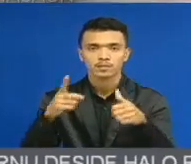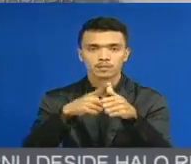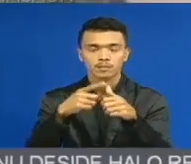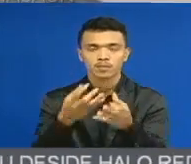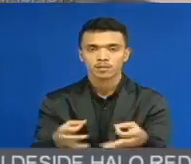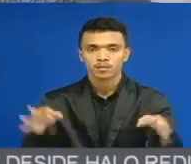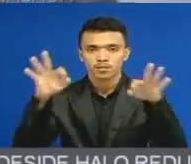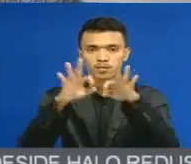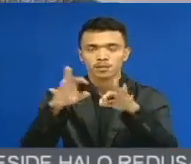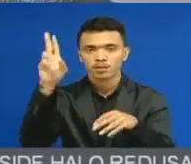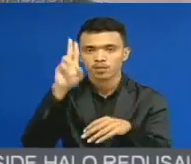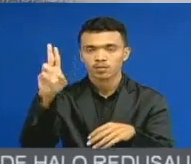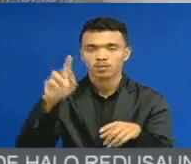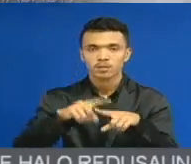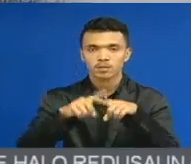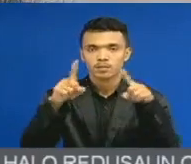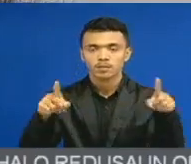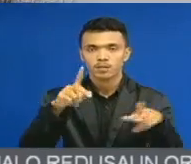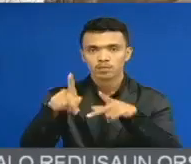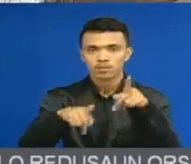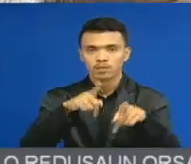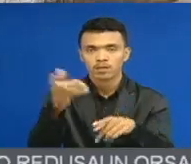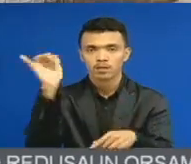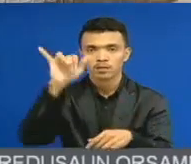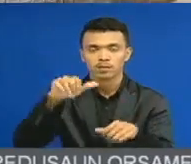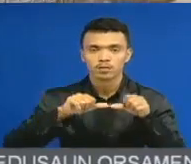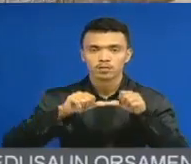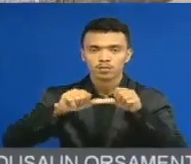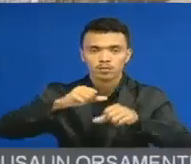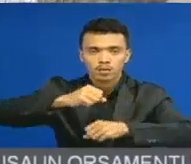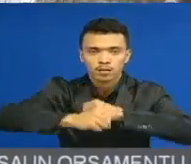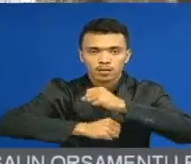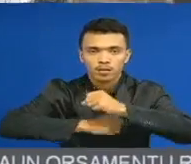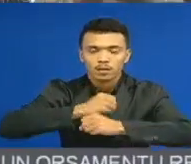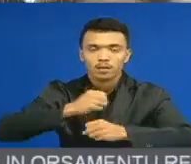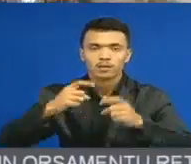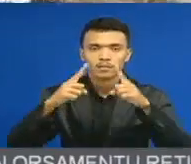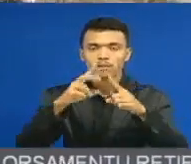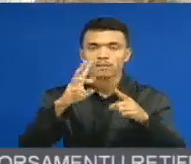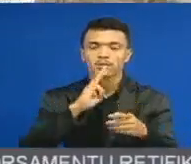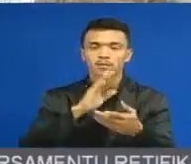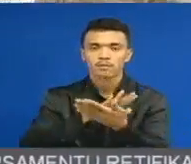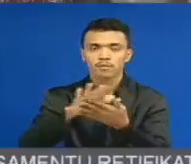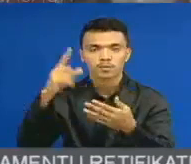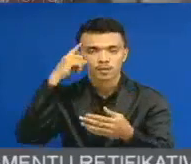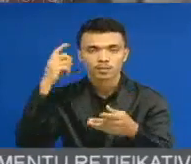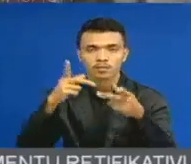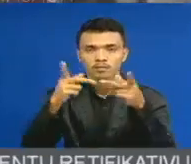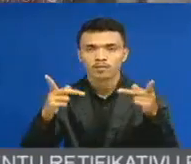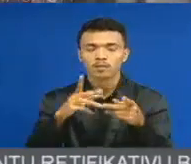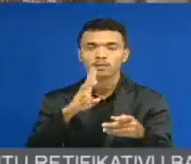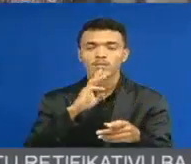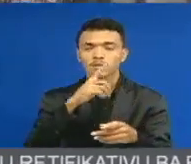importante ba consumo, mas durante ne comunidade continua haleri kela ba bemos causa hosi fonte bematang maran. Habitante